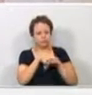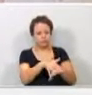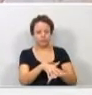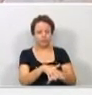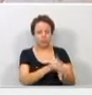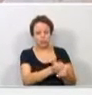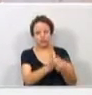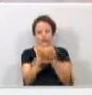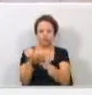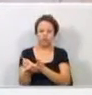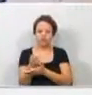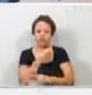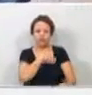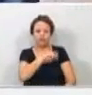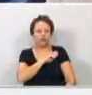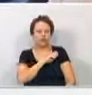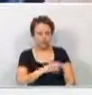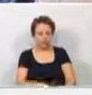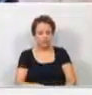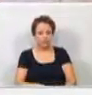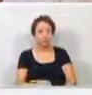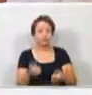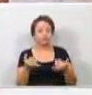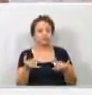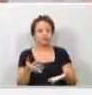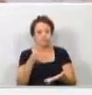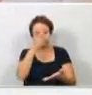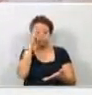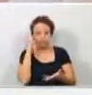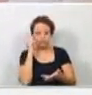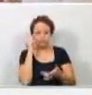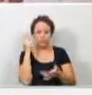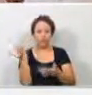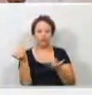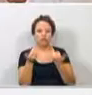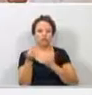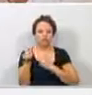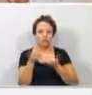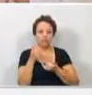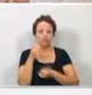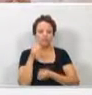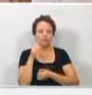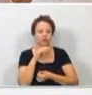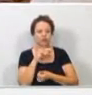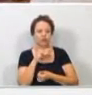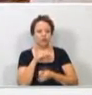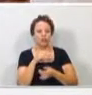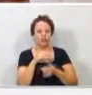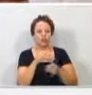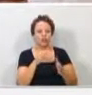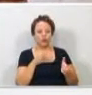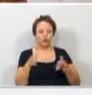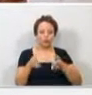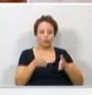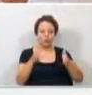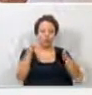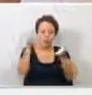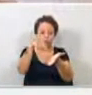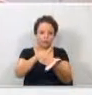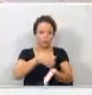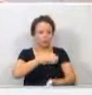delegacia. Diz ele, pessoas próximas a ela disseram que Maíra foi ameaçada no percurso até a